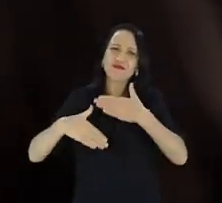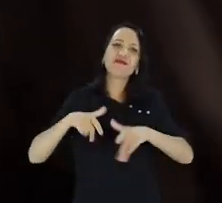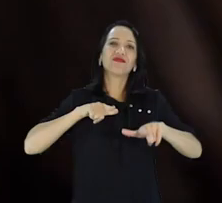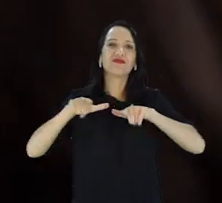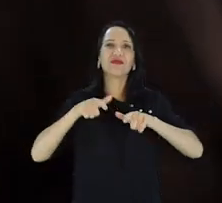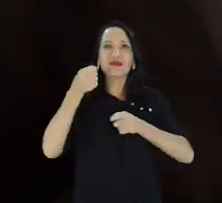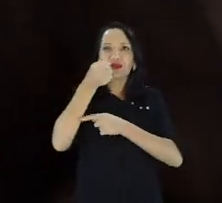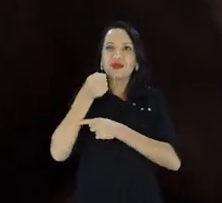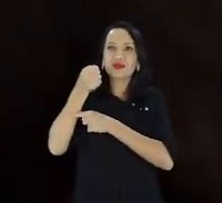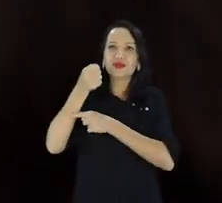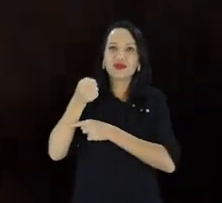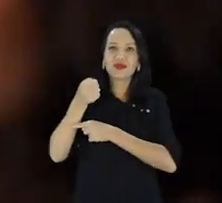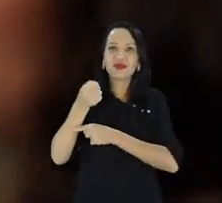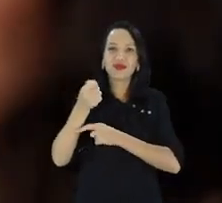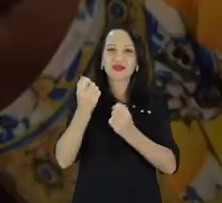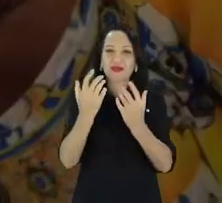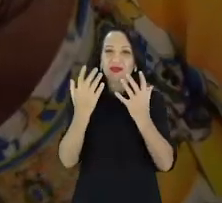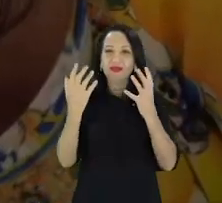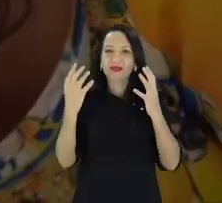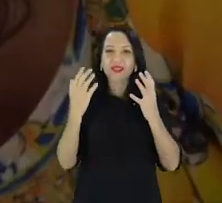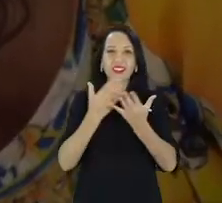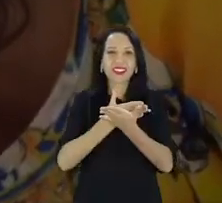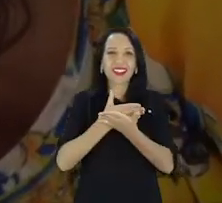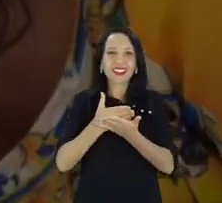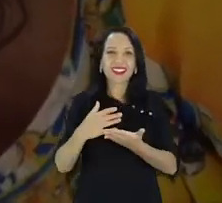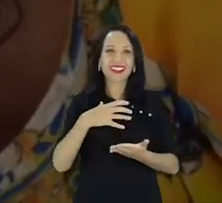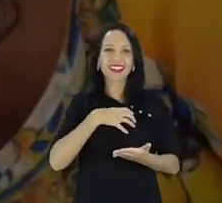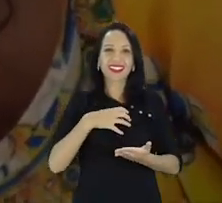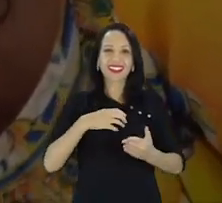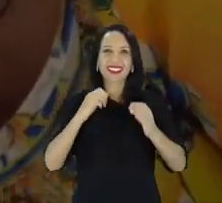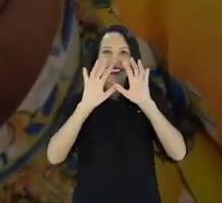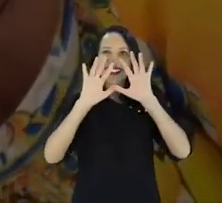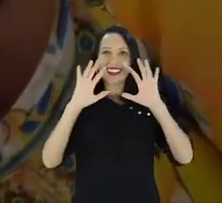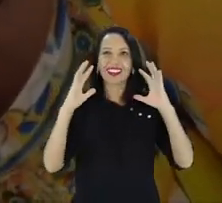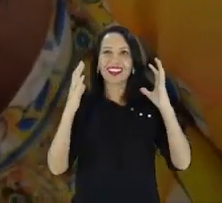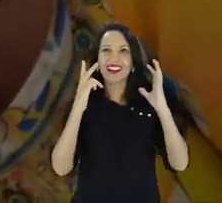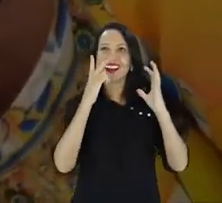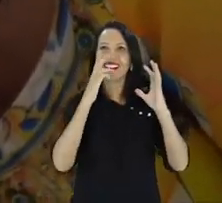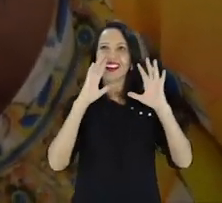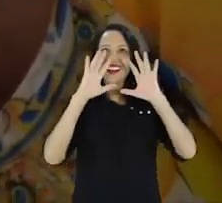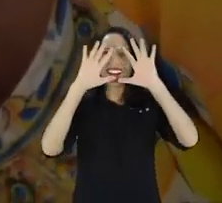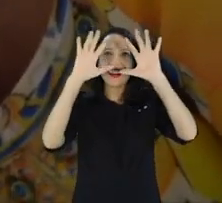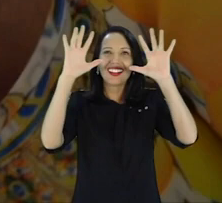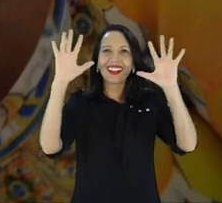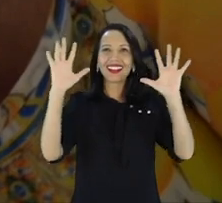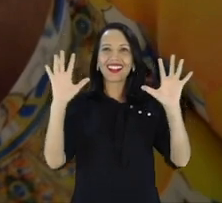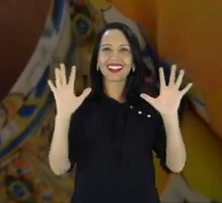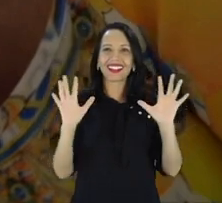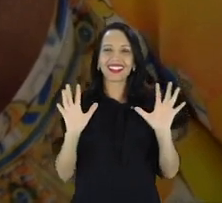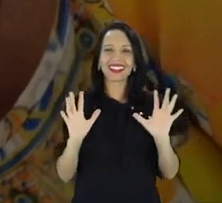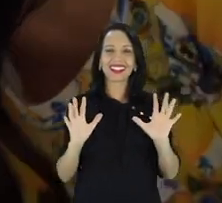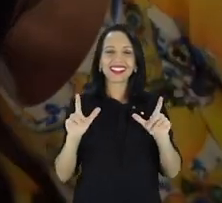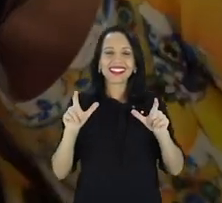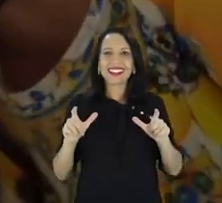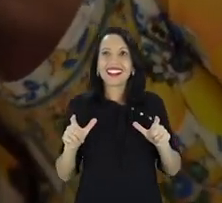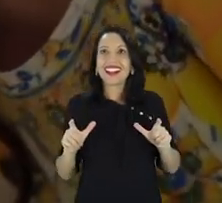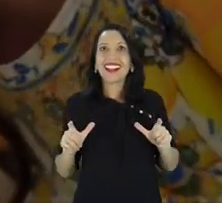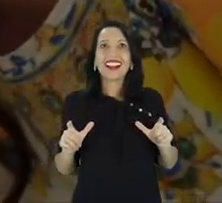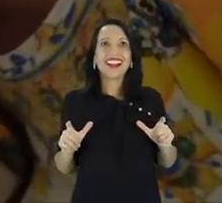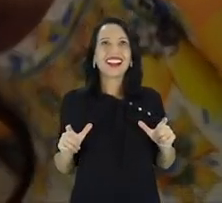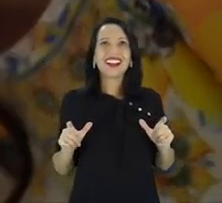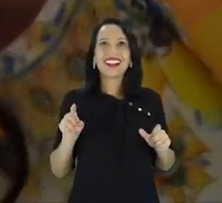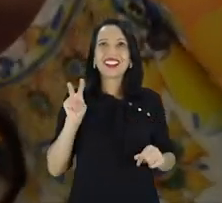de repente pode ser que ele tava entrando no lugar assim e teve uma hora em que